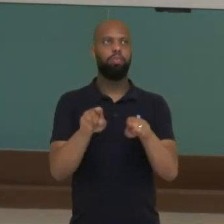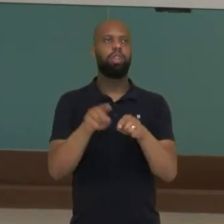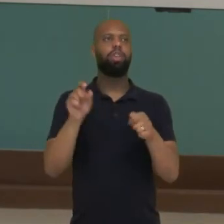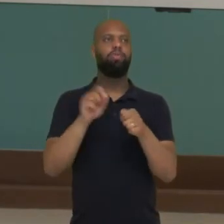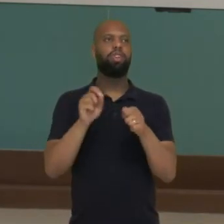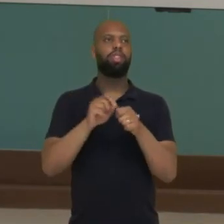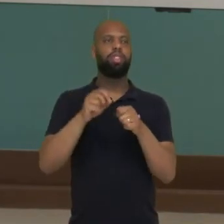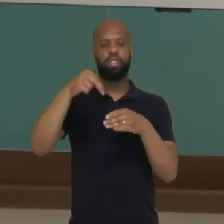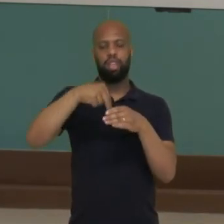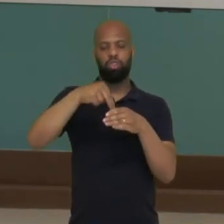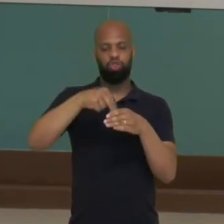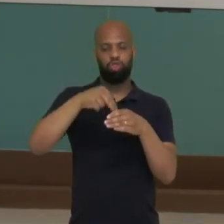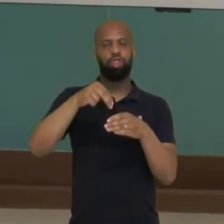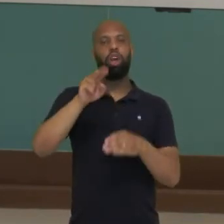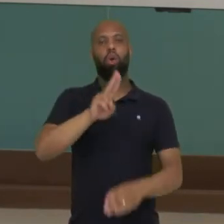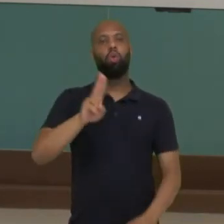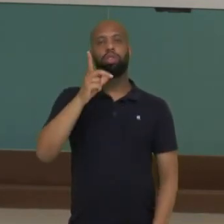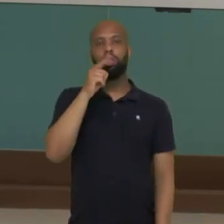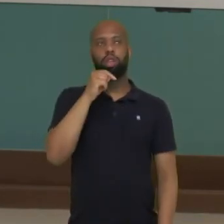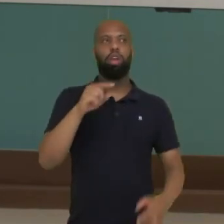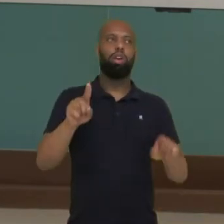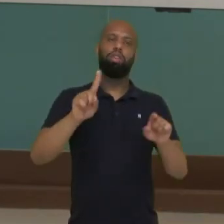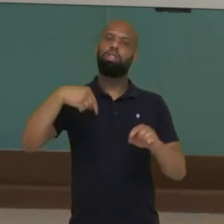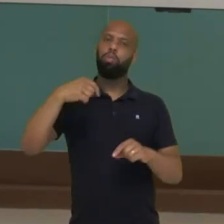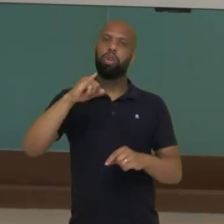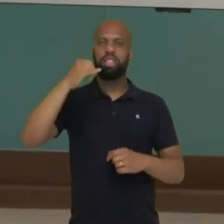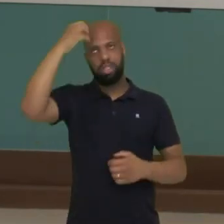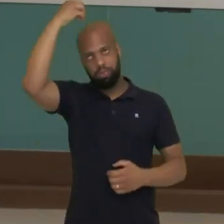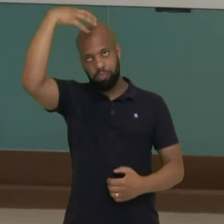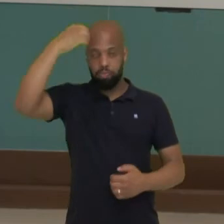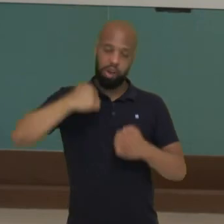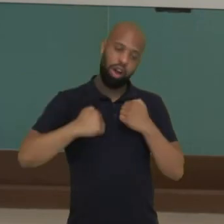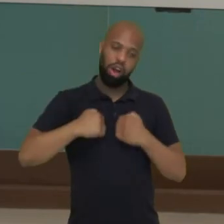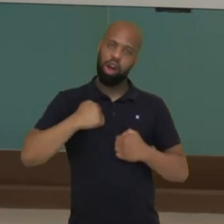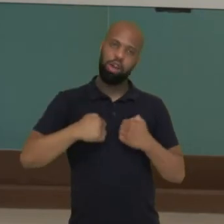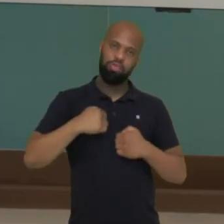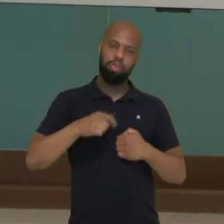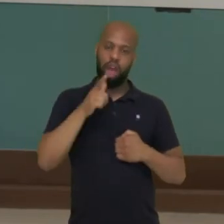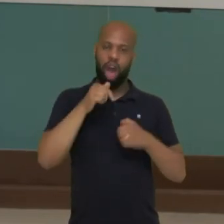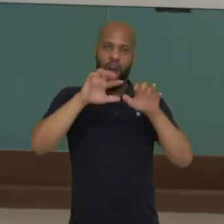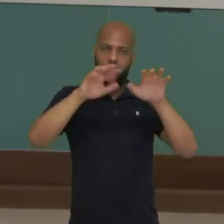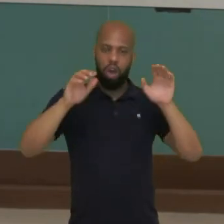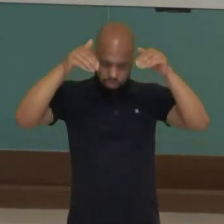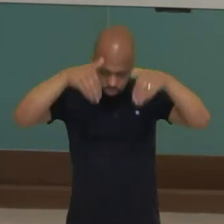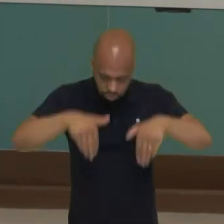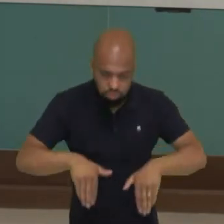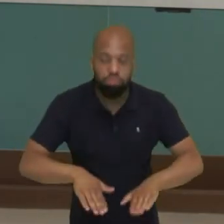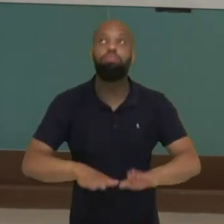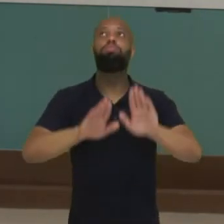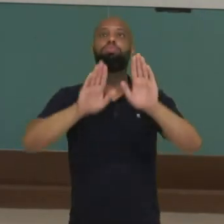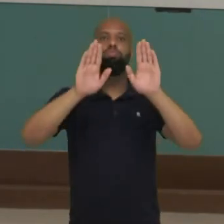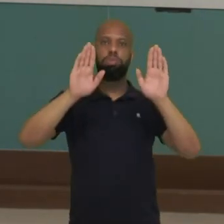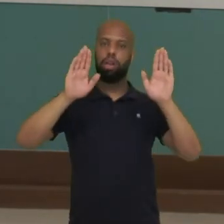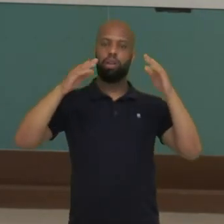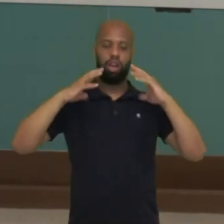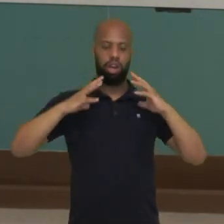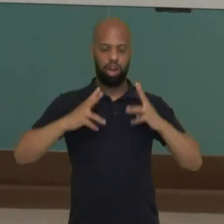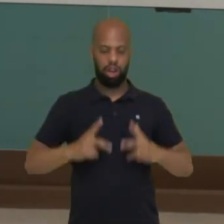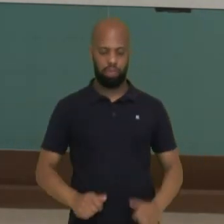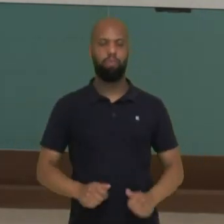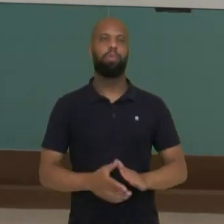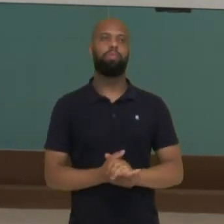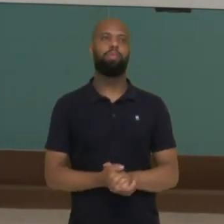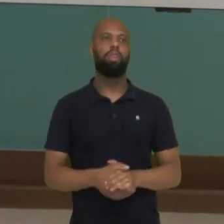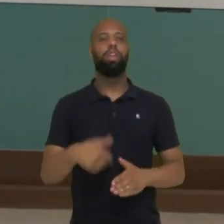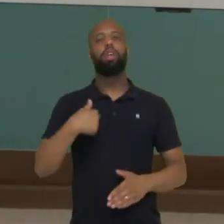tinta com água, depois tomavam banho, saía a tinta, no outro ritual pinta tudo de novo. Eu espero que vocês tenham gostado de